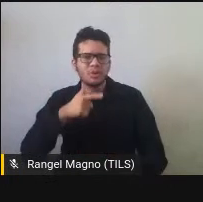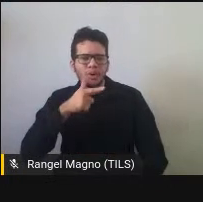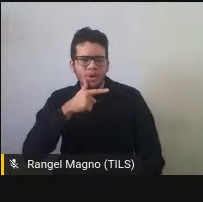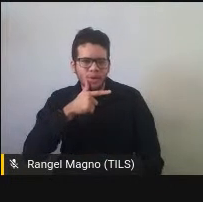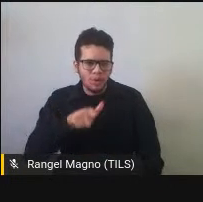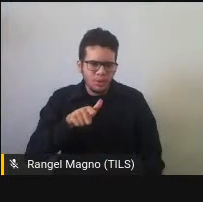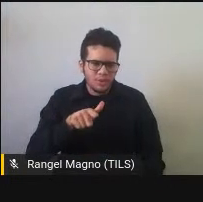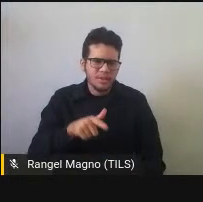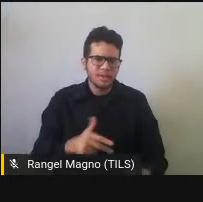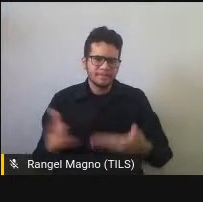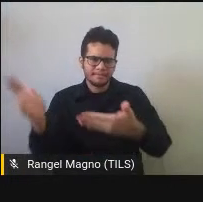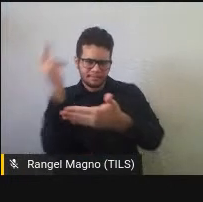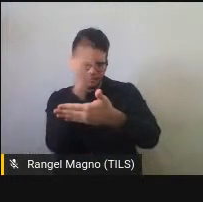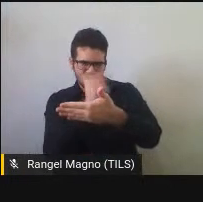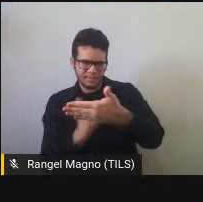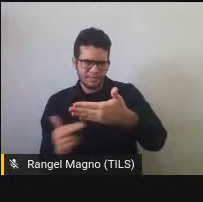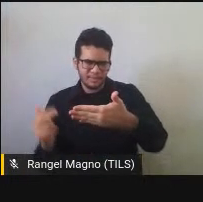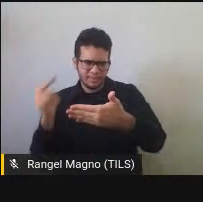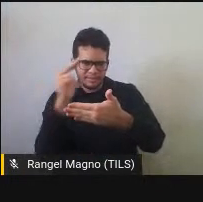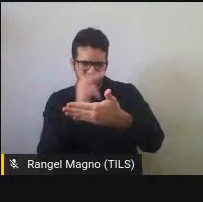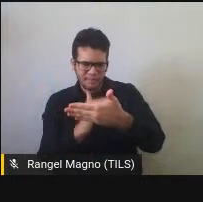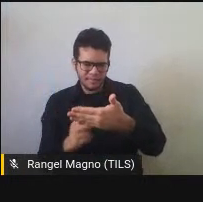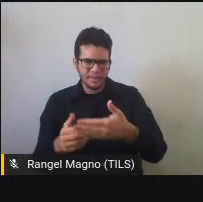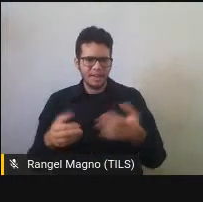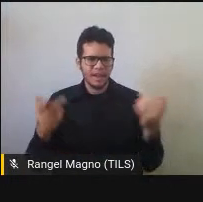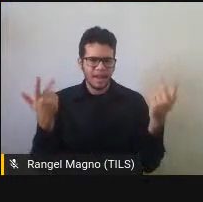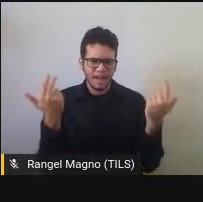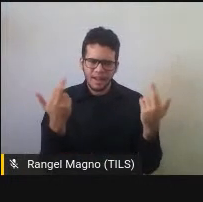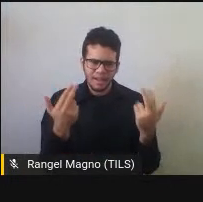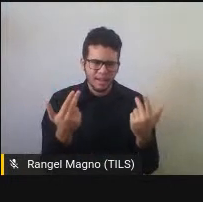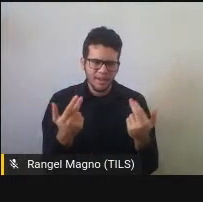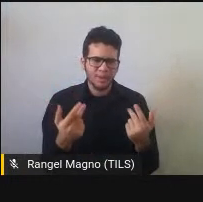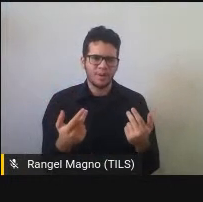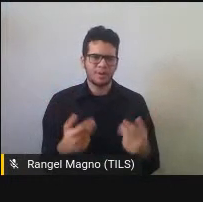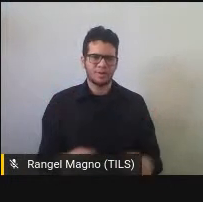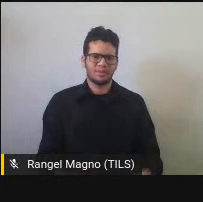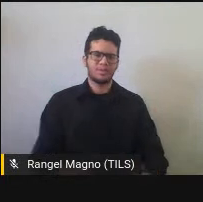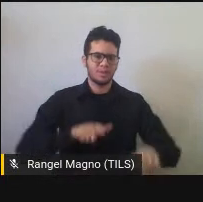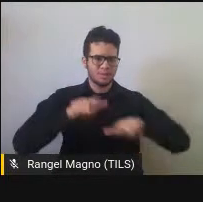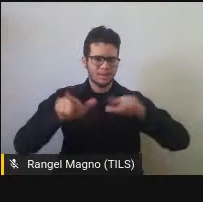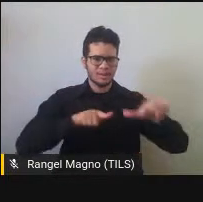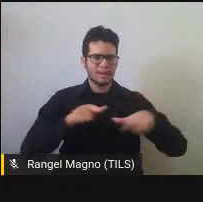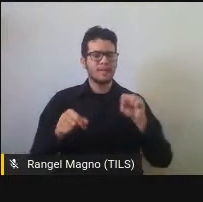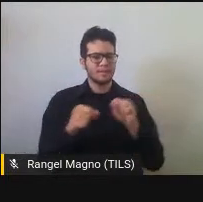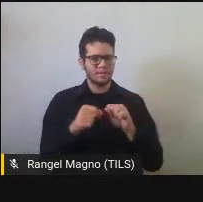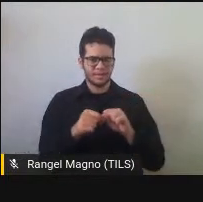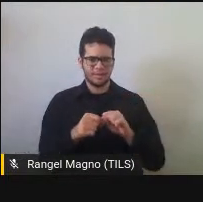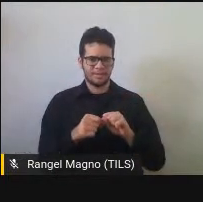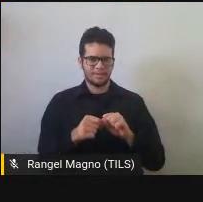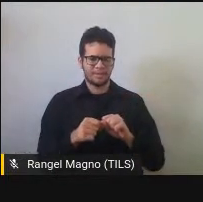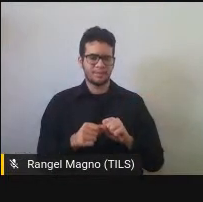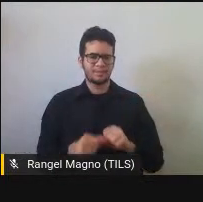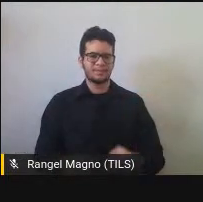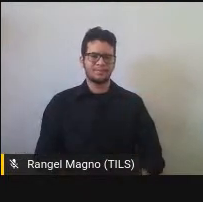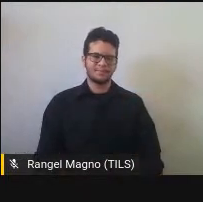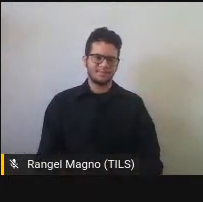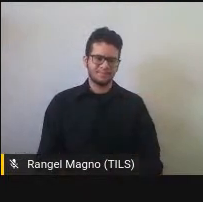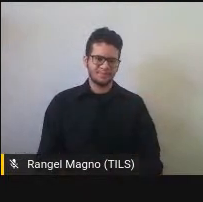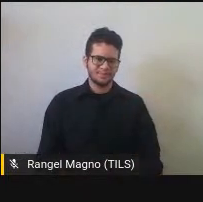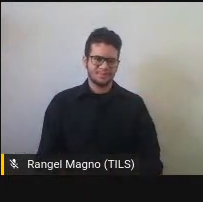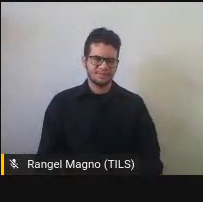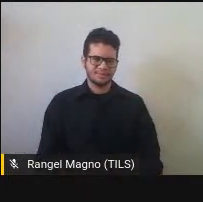Lisa e a Santana ter acarretado um destino tão melancólico para suas obras e ter embarcado numa carreira tão